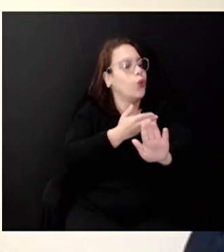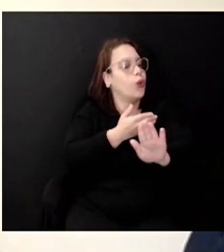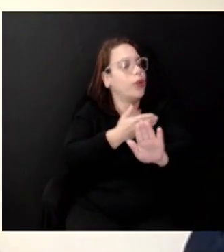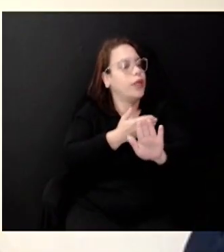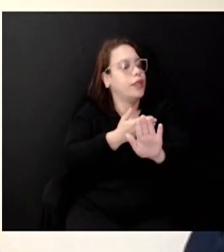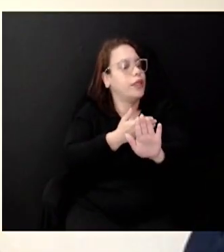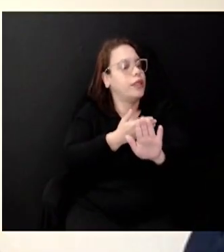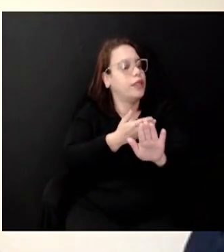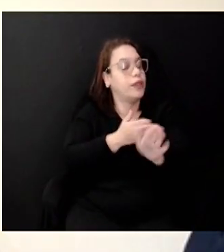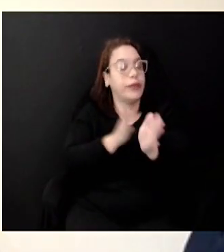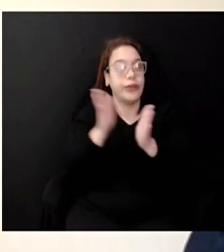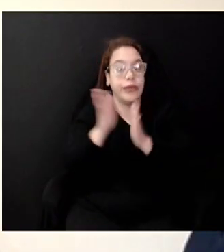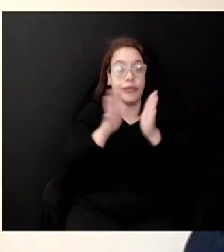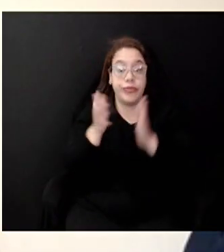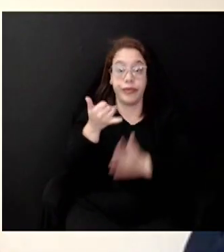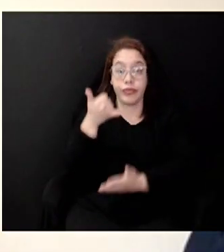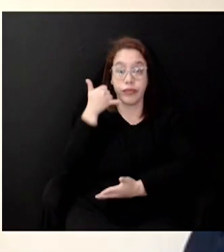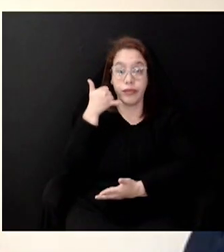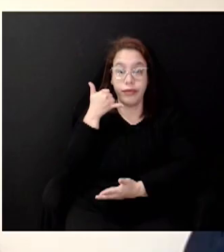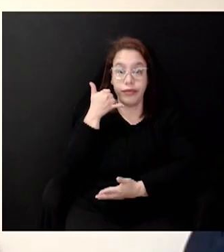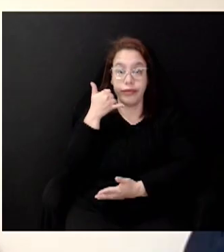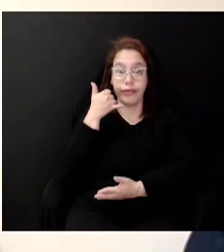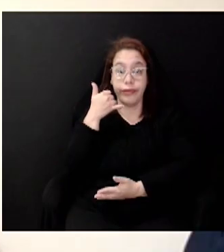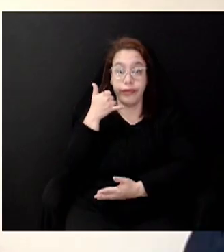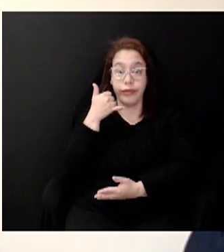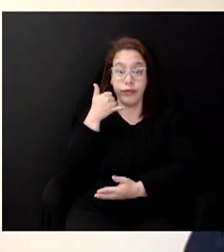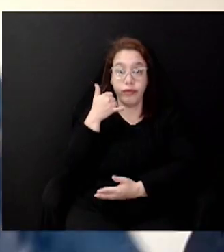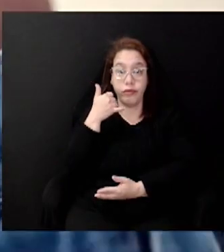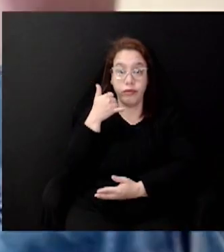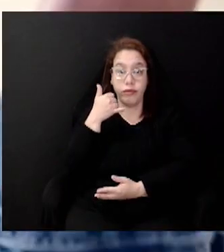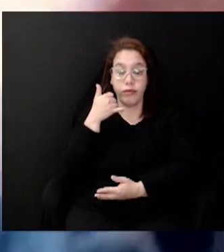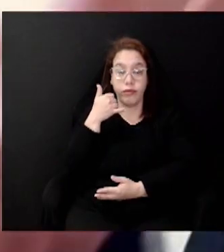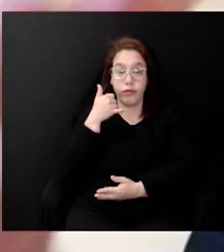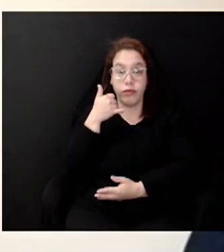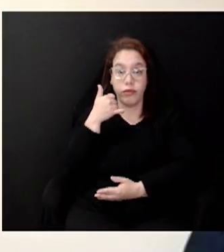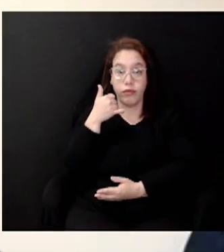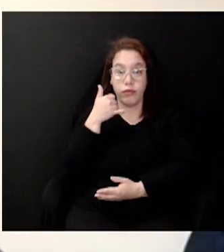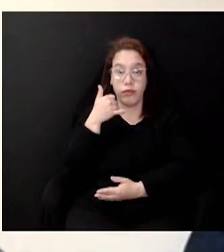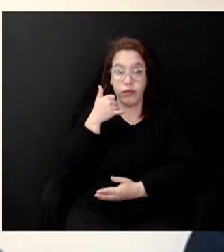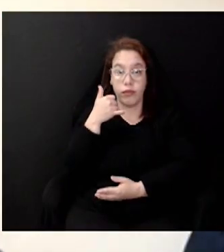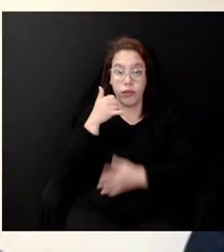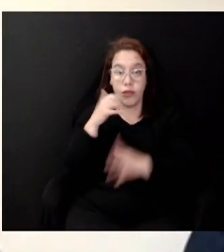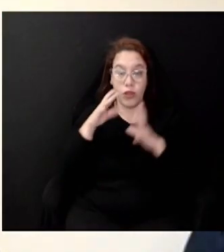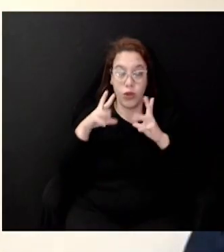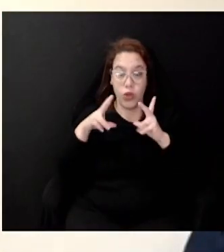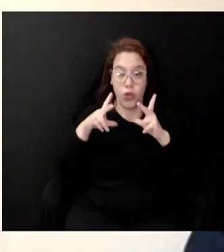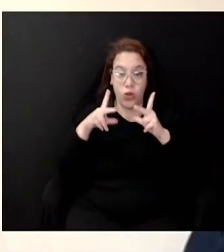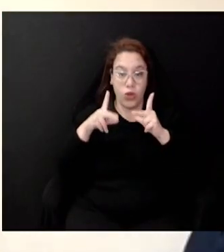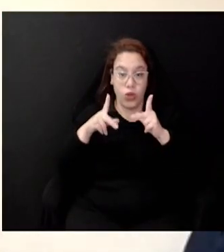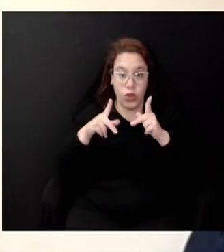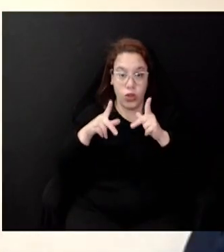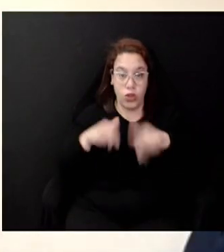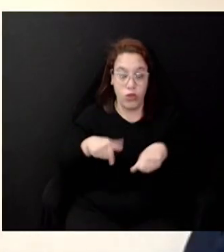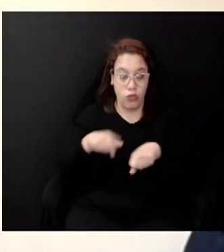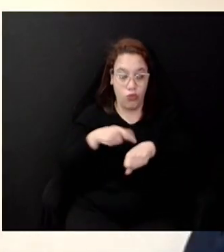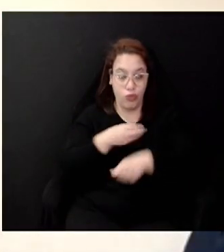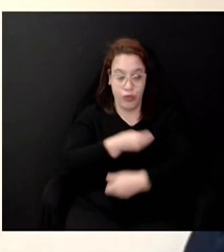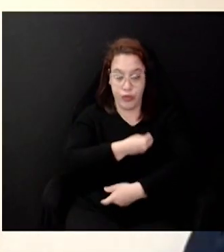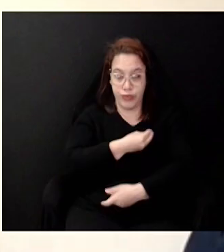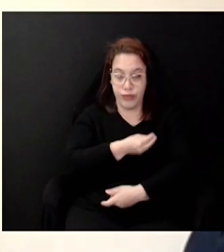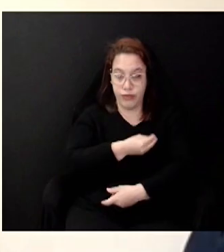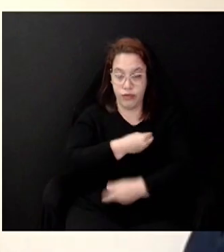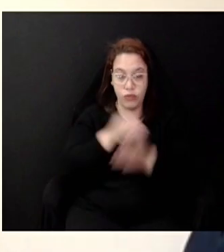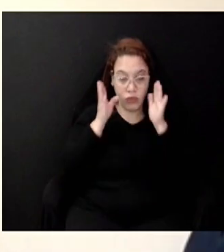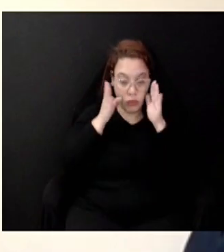ao celular, ele acaba meio que tomando todo o nosso repertório de vida a ficar ali